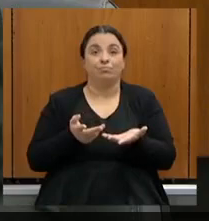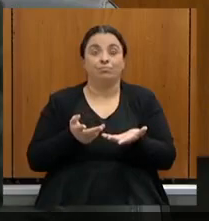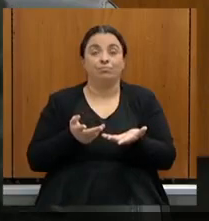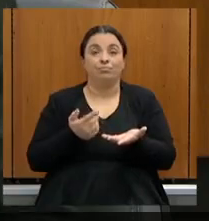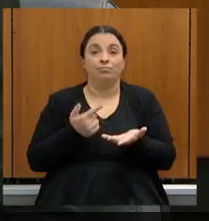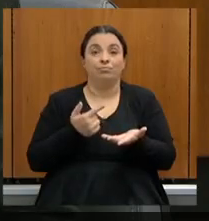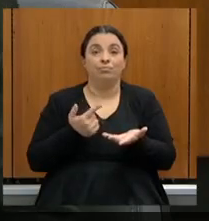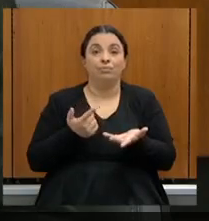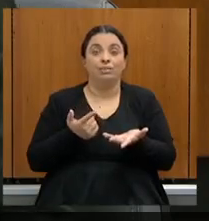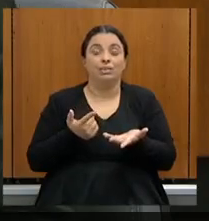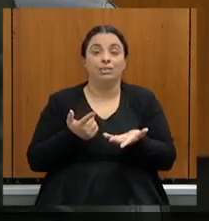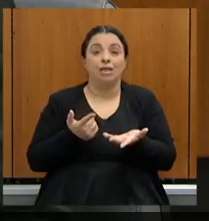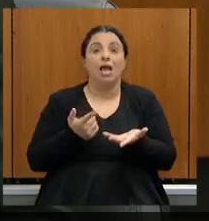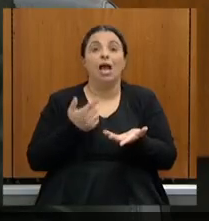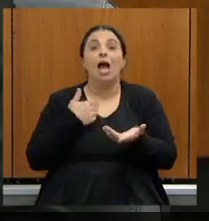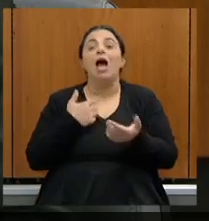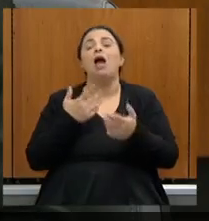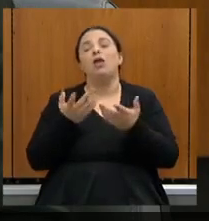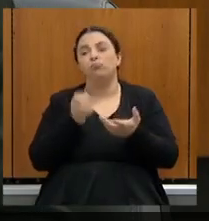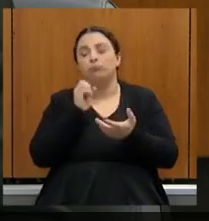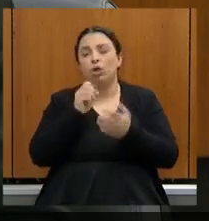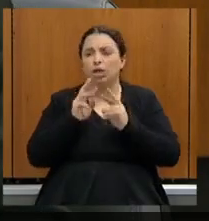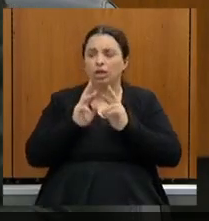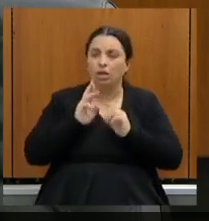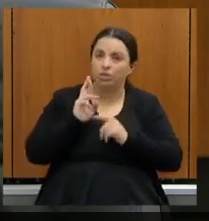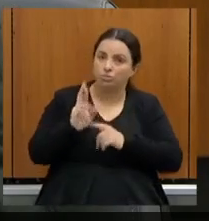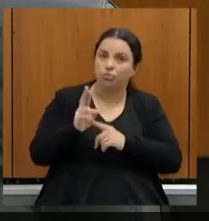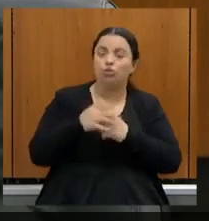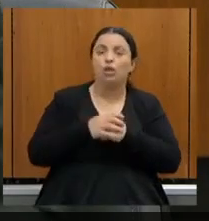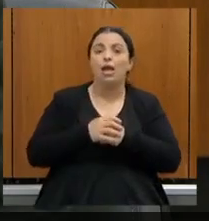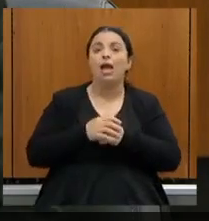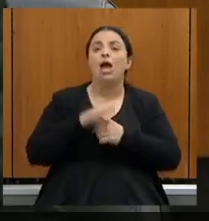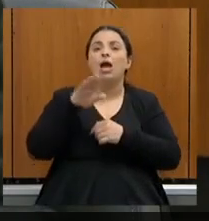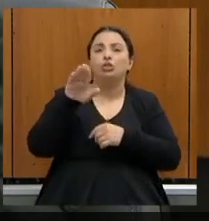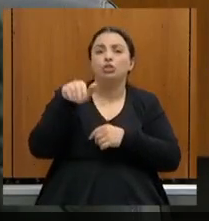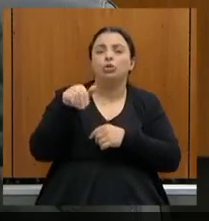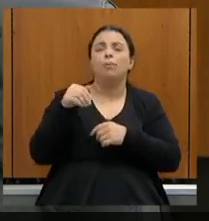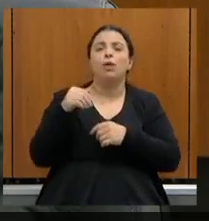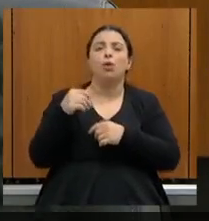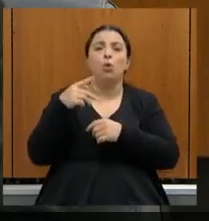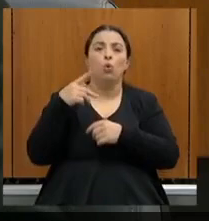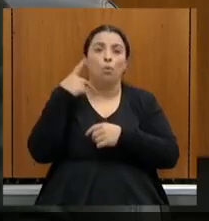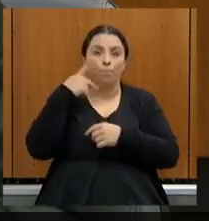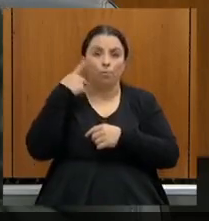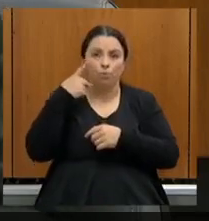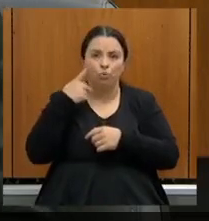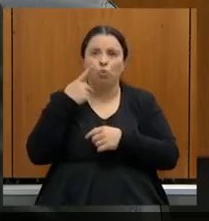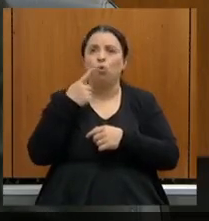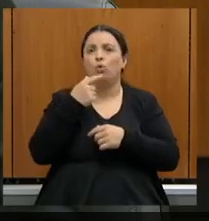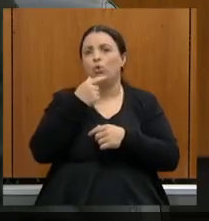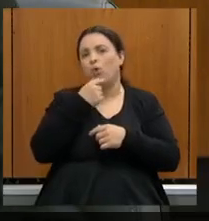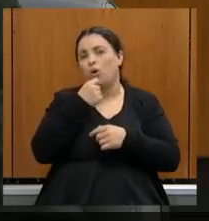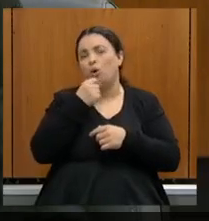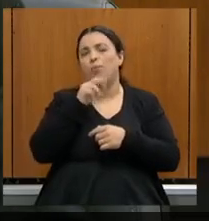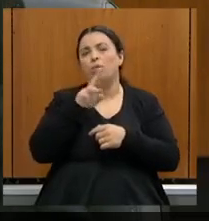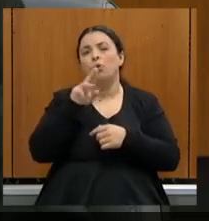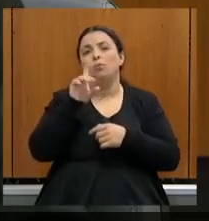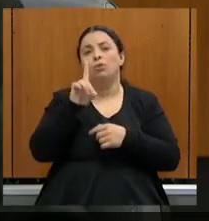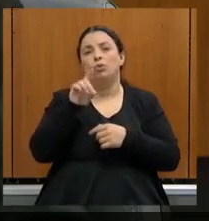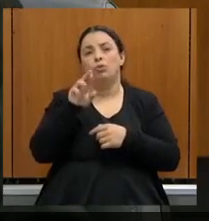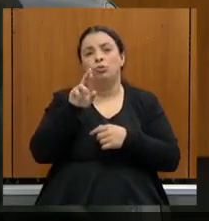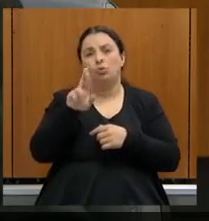prontamente. Conversei com o deputado, com o deputado, com o promotor, doutor Marcelo, nós estivemos em reunião, conversamos com ele,